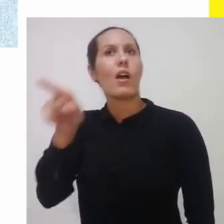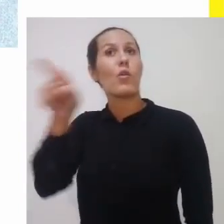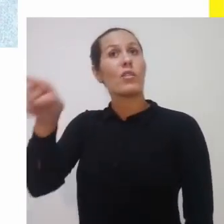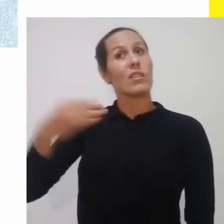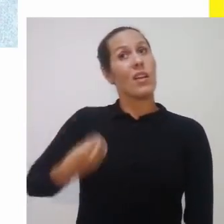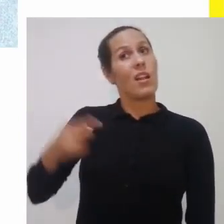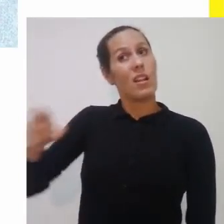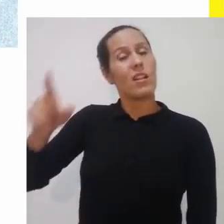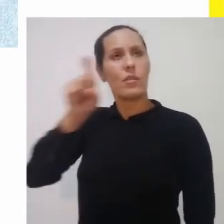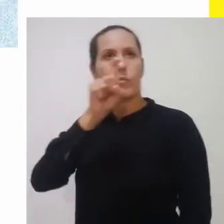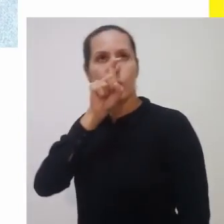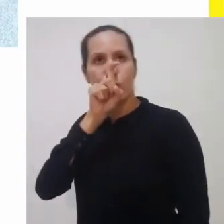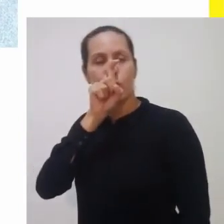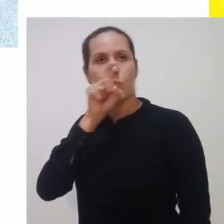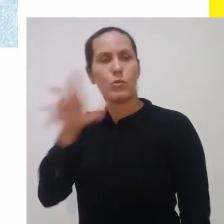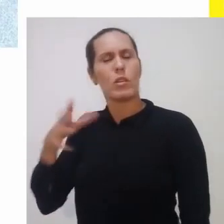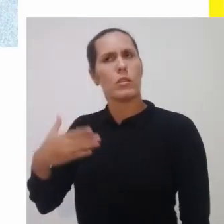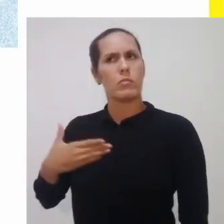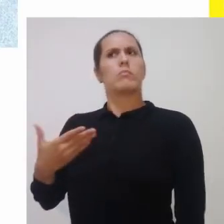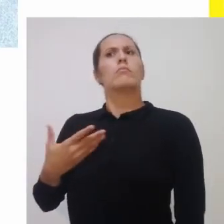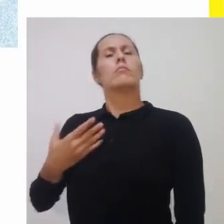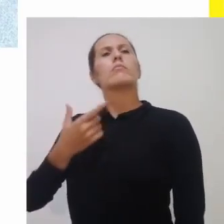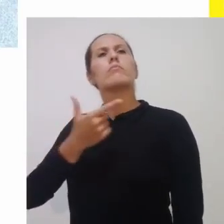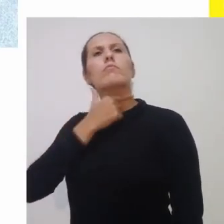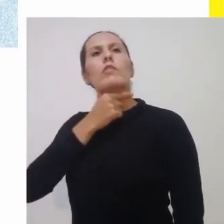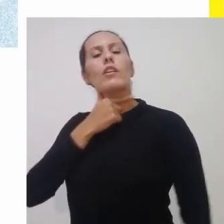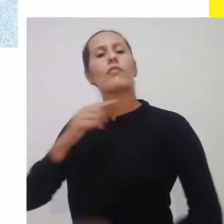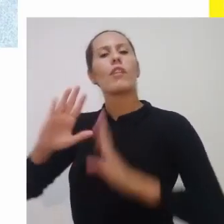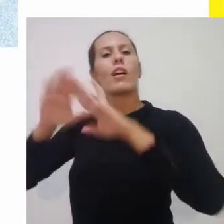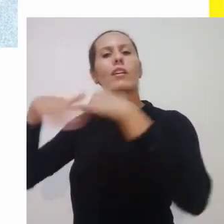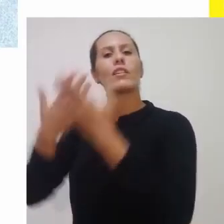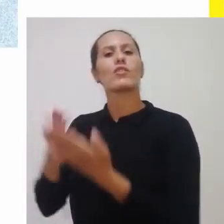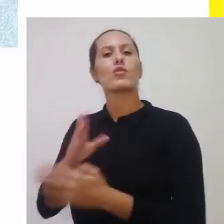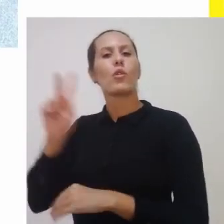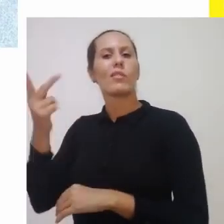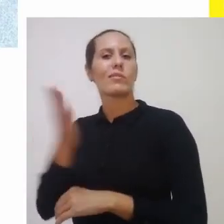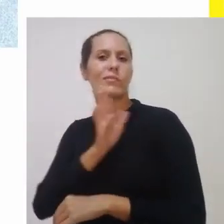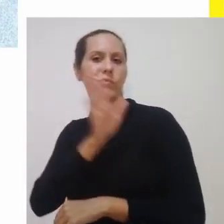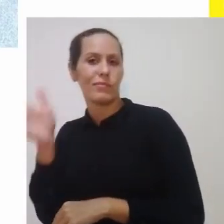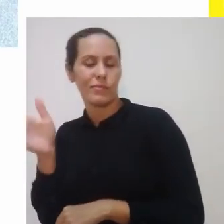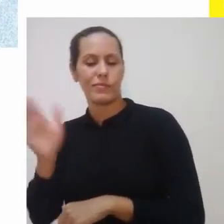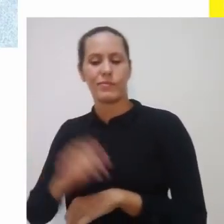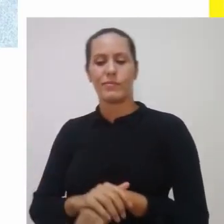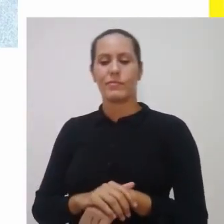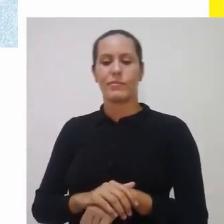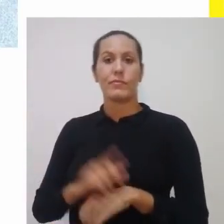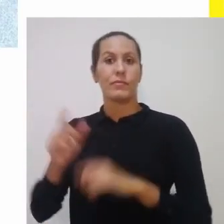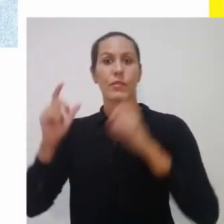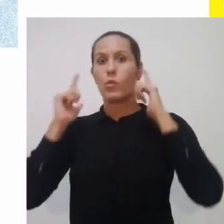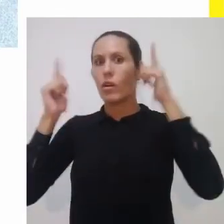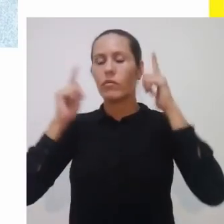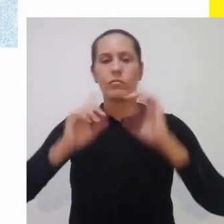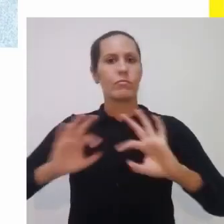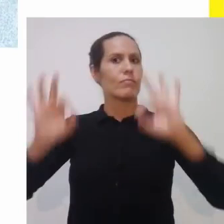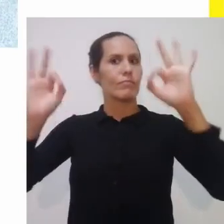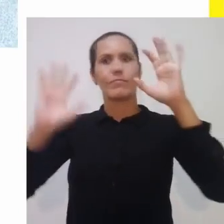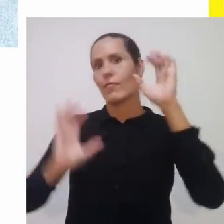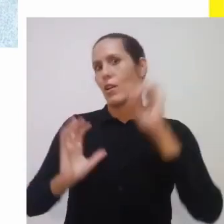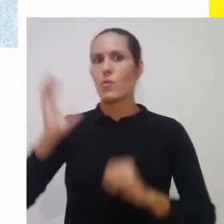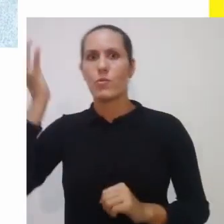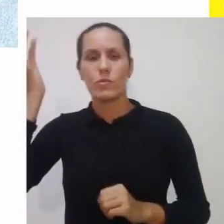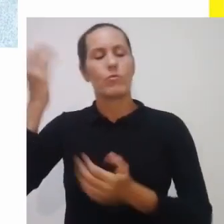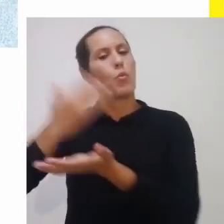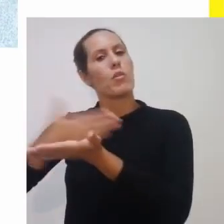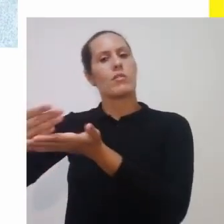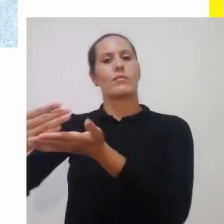na verdade, um bruxo. Harry é um bruxo e tem uma vaga na escola de magia e bruxaria de Hogwarts. Uma aventura